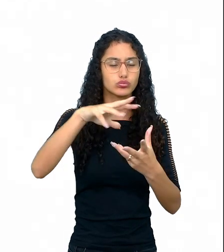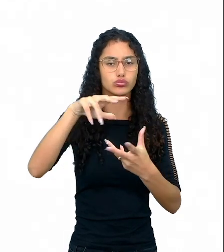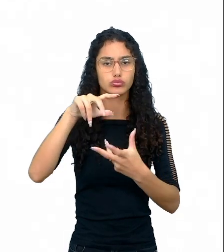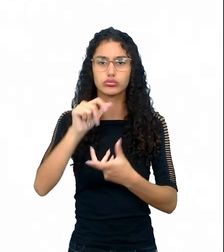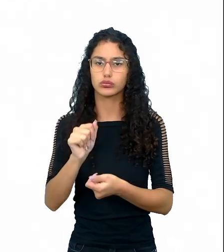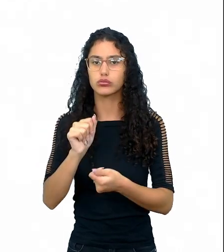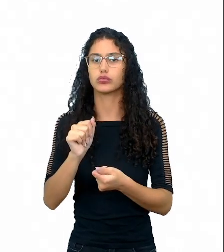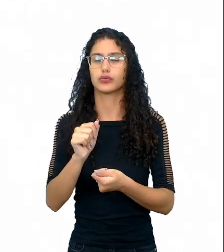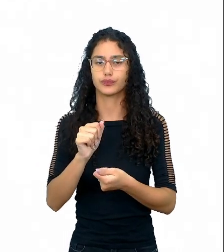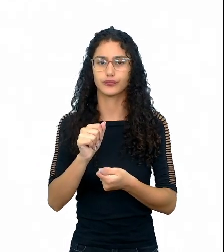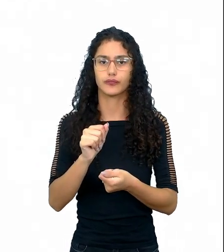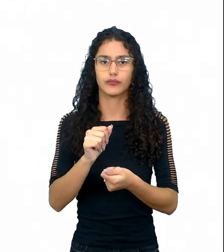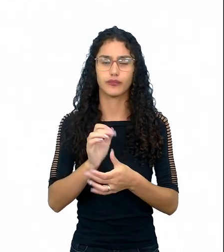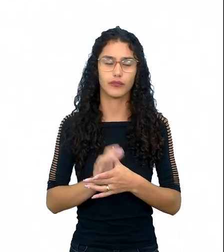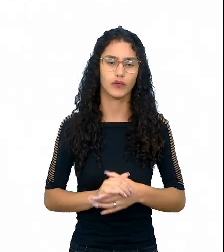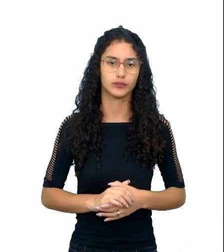né,